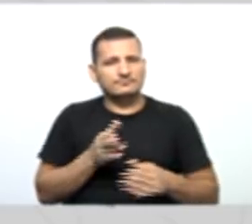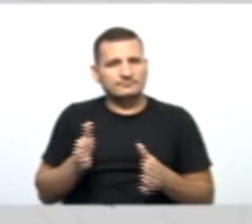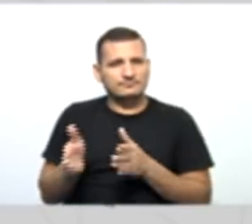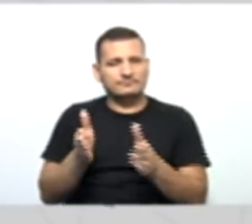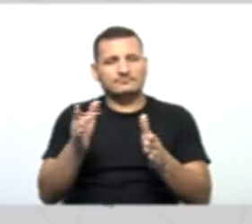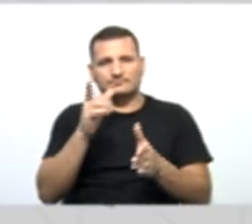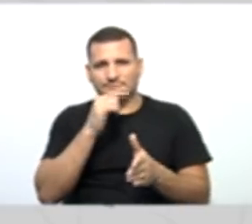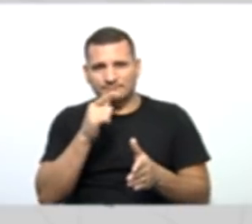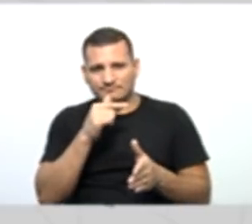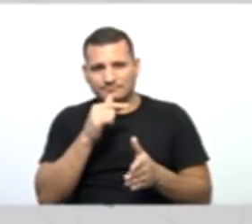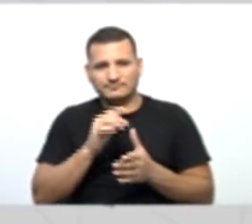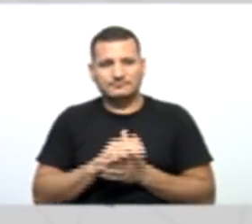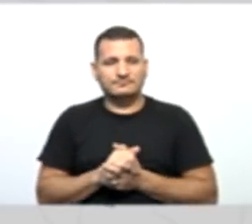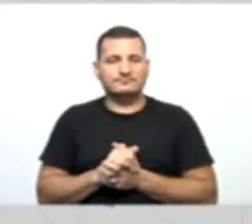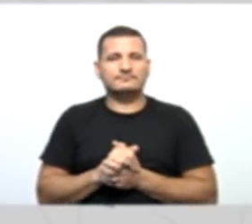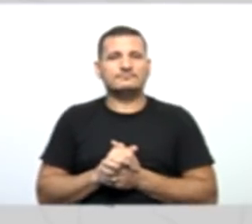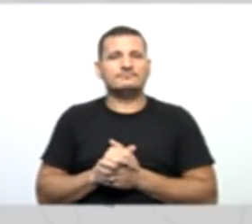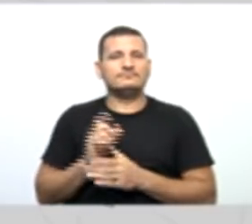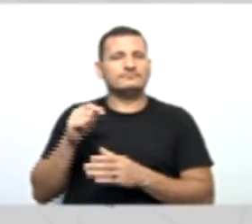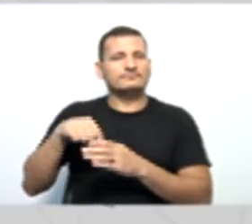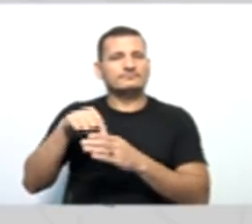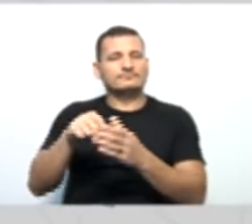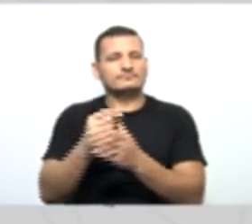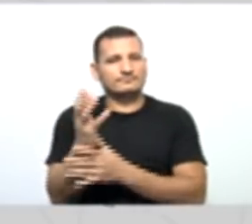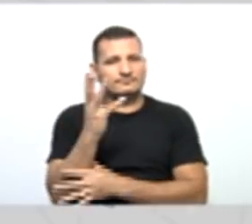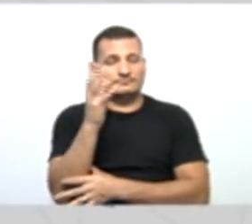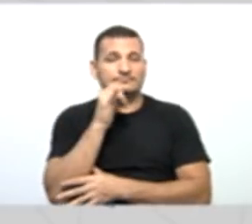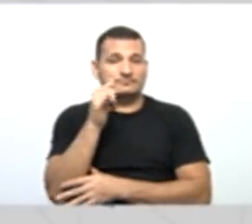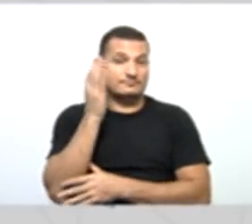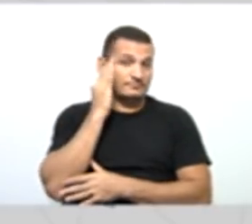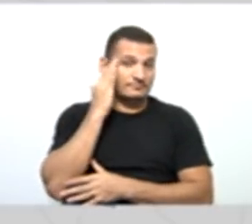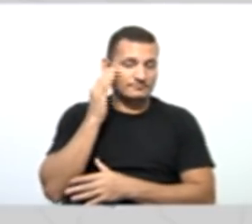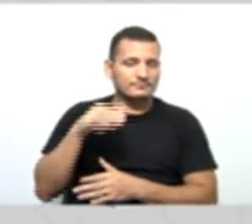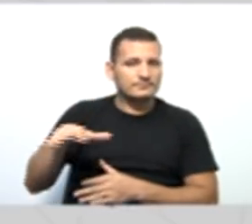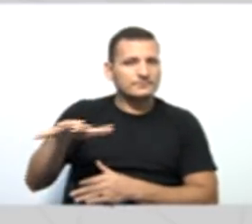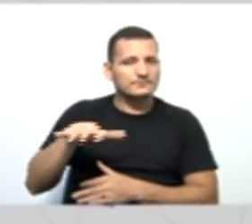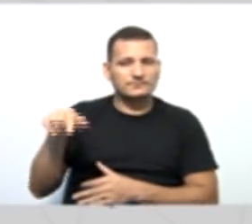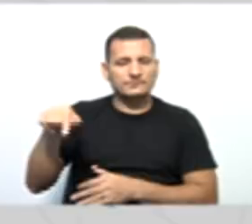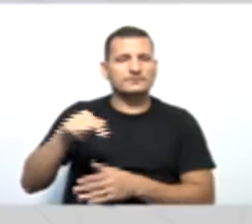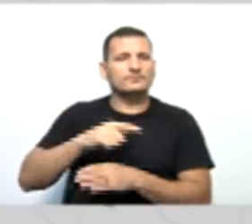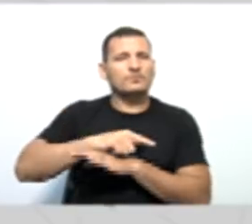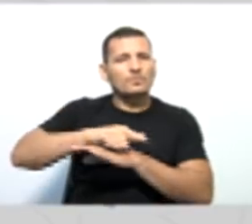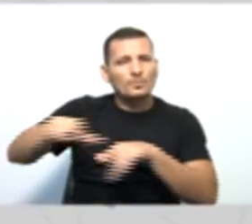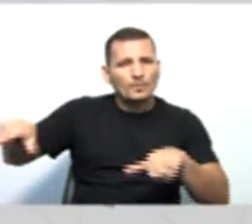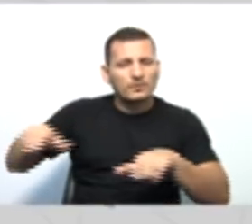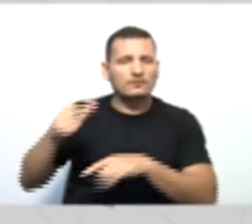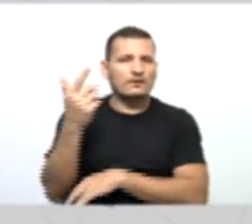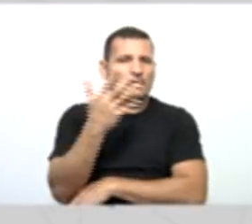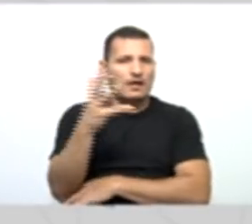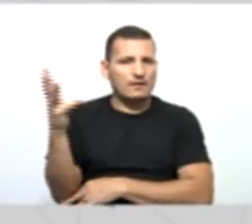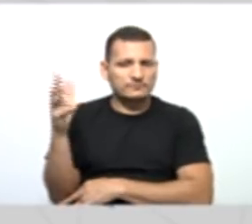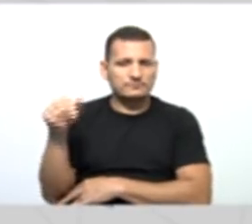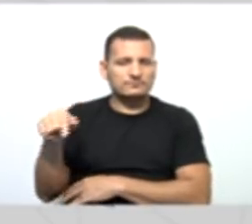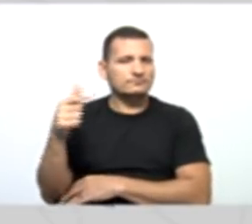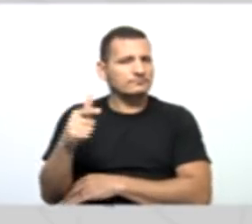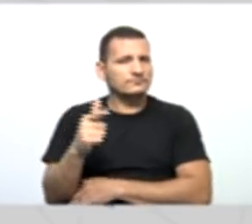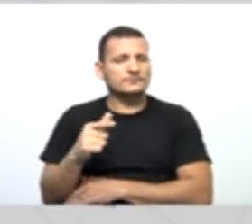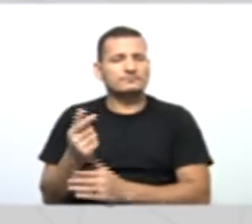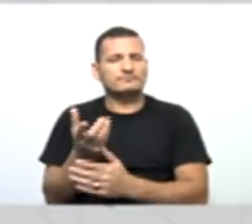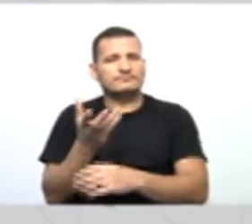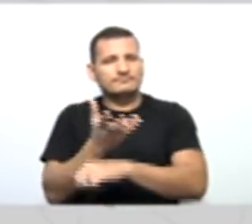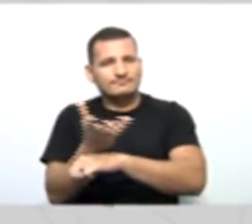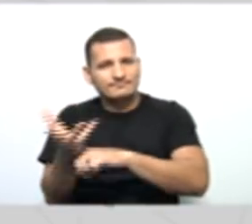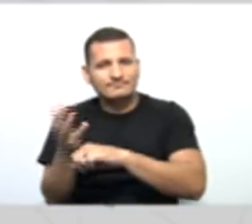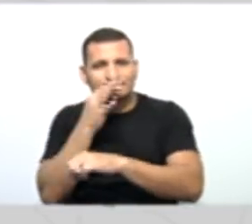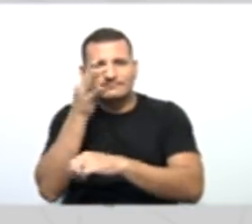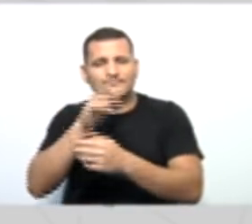água. Refloreste, se de repente sabe que algum ambiente, né, foi desmatado, se não tem plantas, árvores